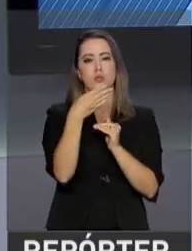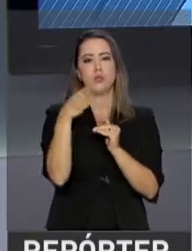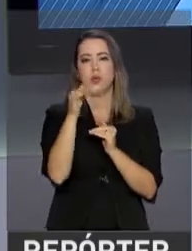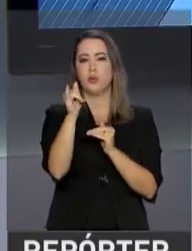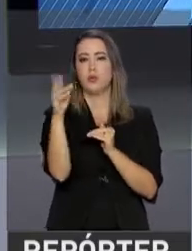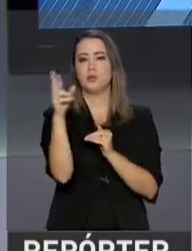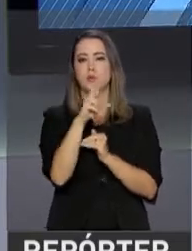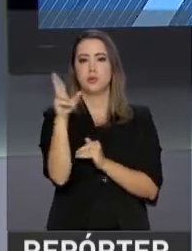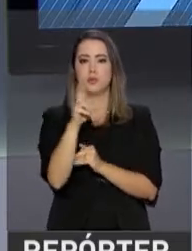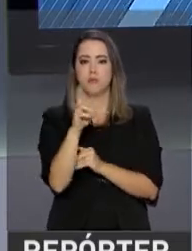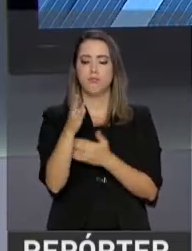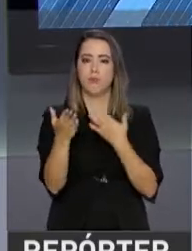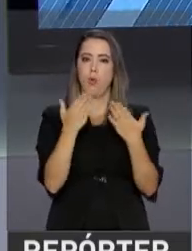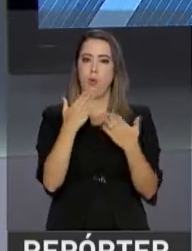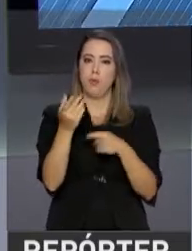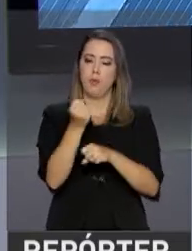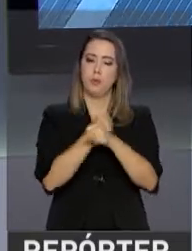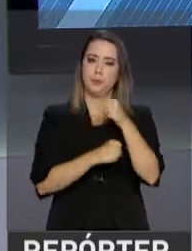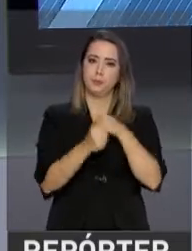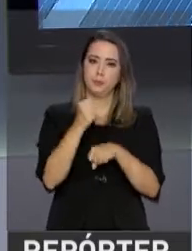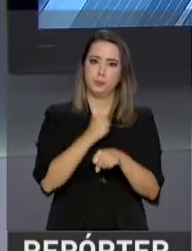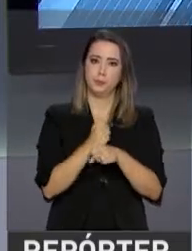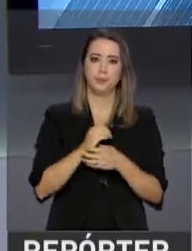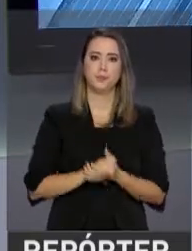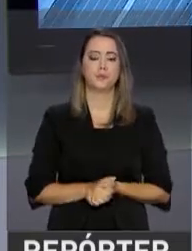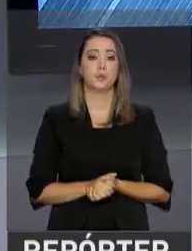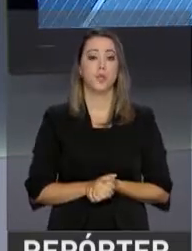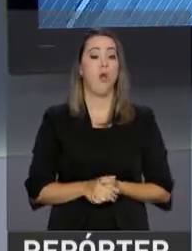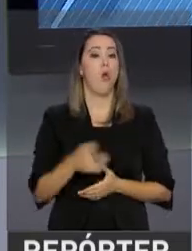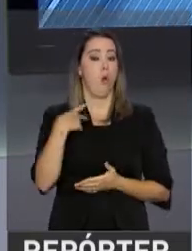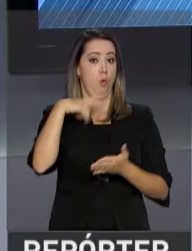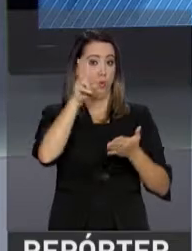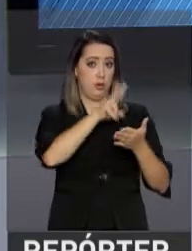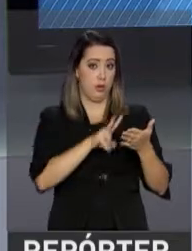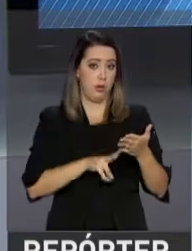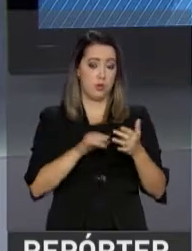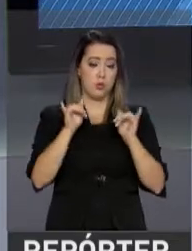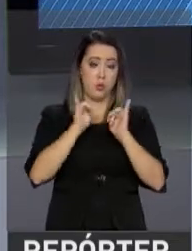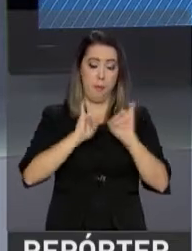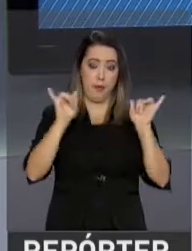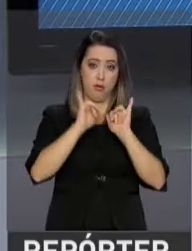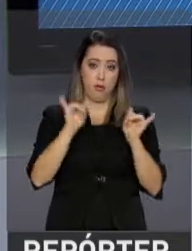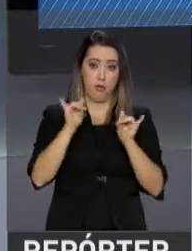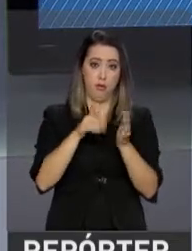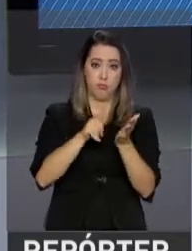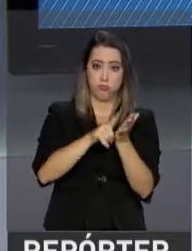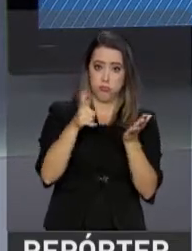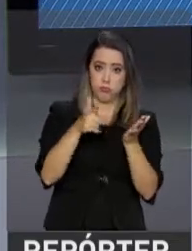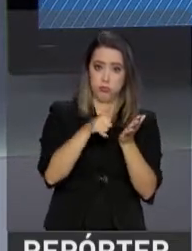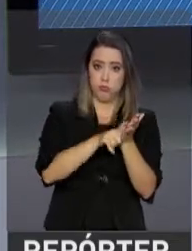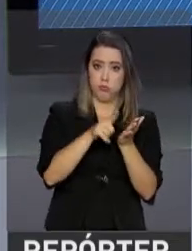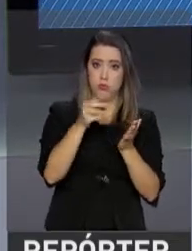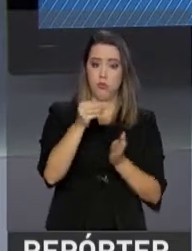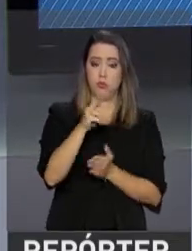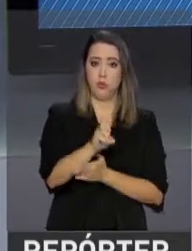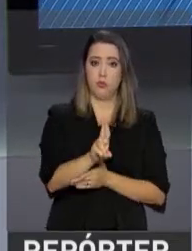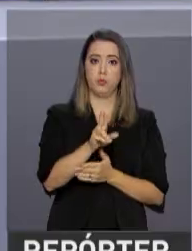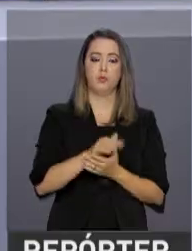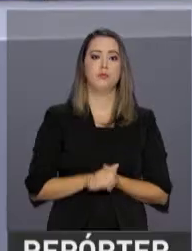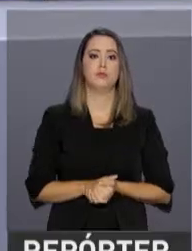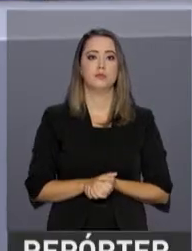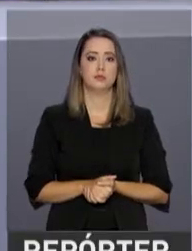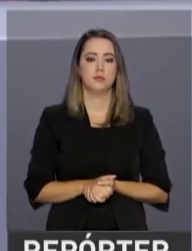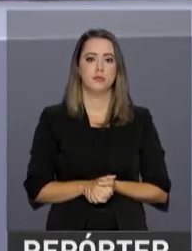bilhões de reais em relação a 2010 17 o texto será publicado amanhã quarta feira no diário oficial da união